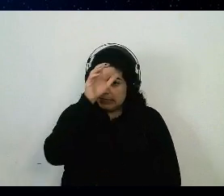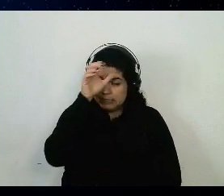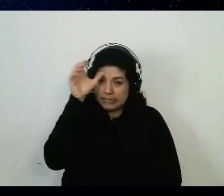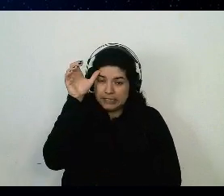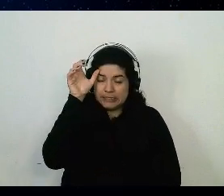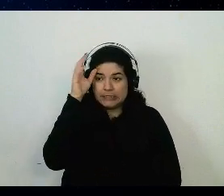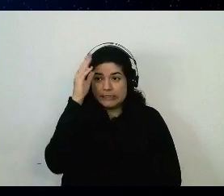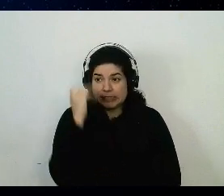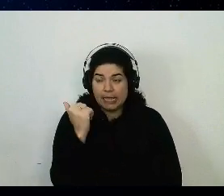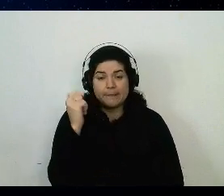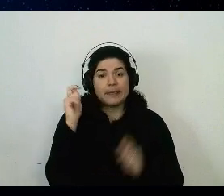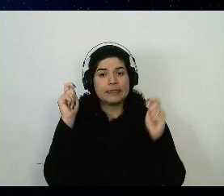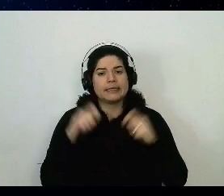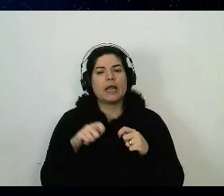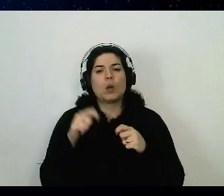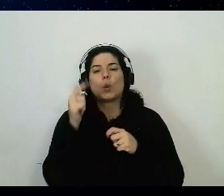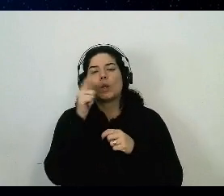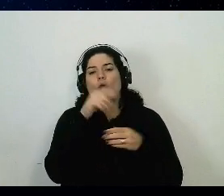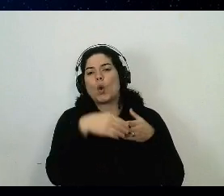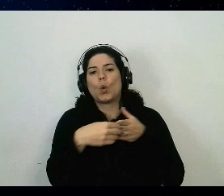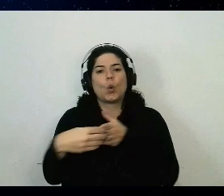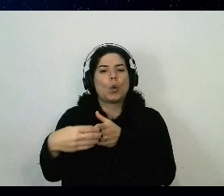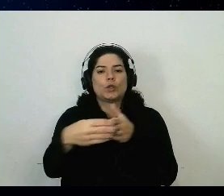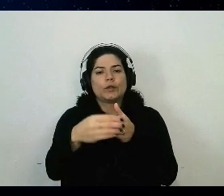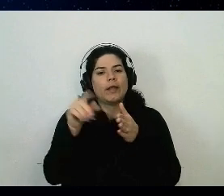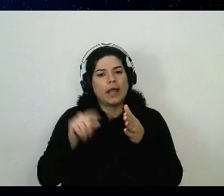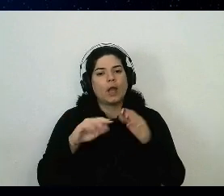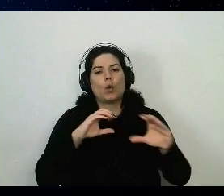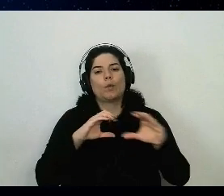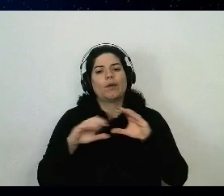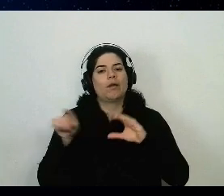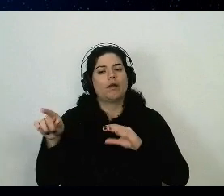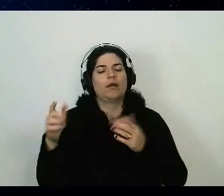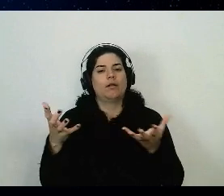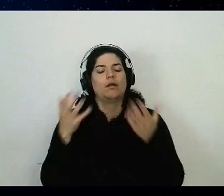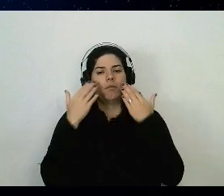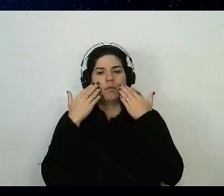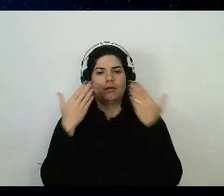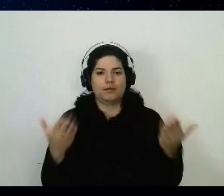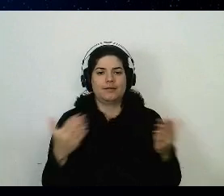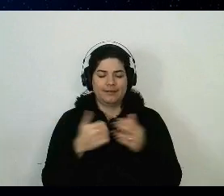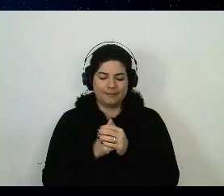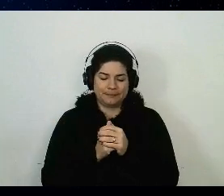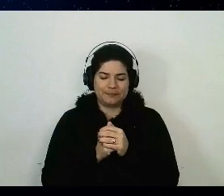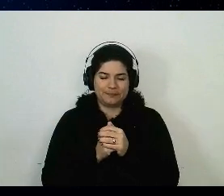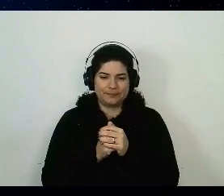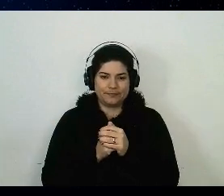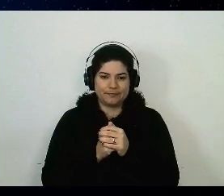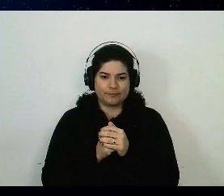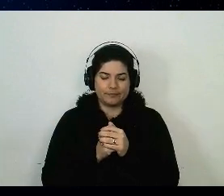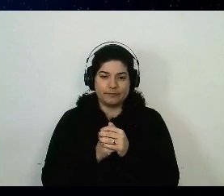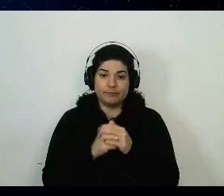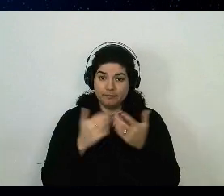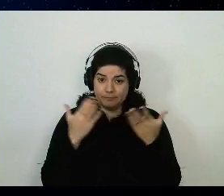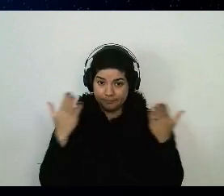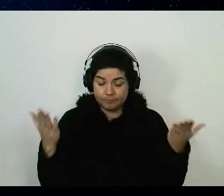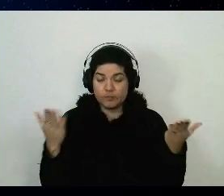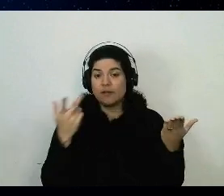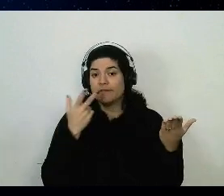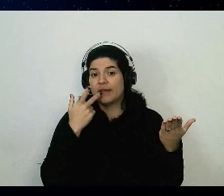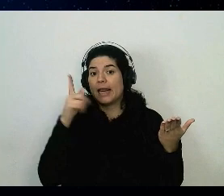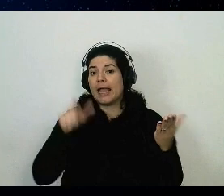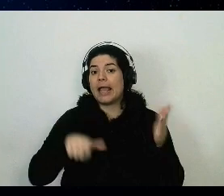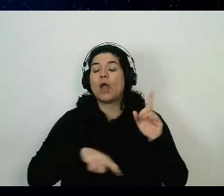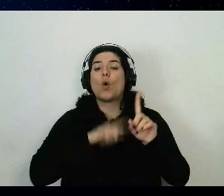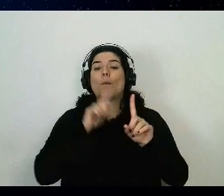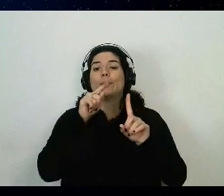essa condução em relação à comunicação daquilo que o cliente está expondo para nós ali fora. Então, sempre quando a gente fala sobre propósito, é